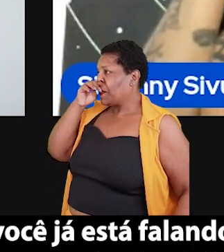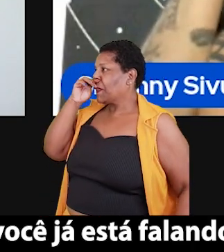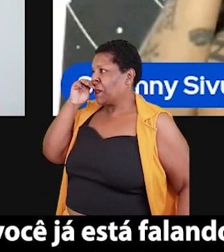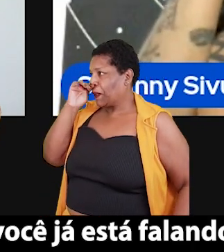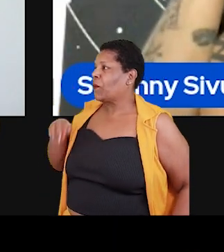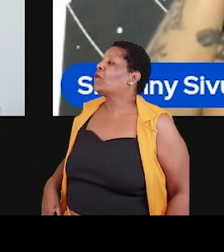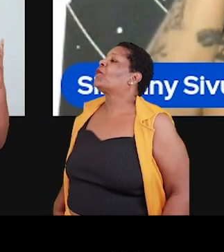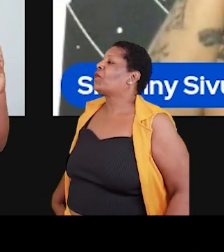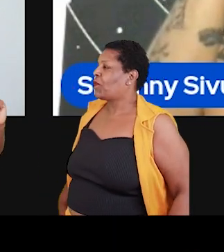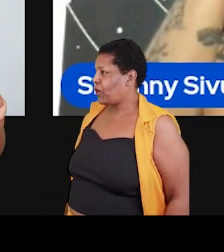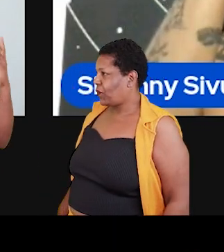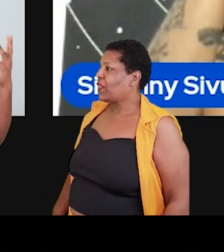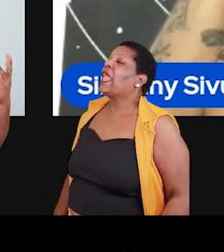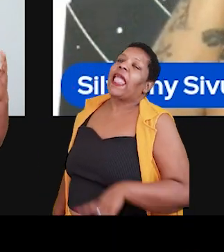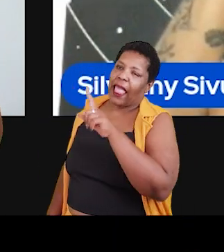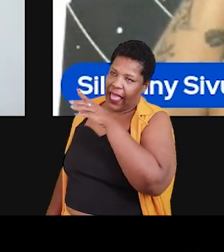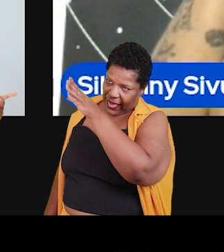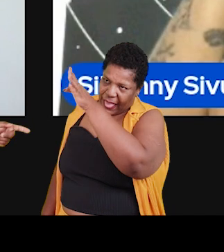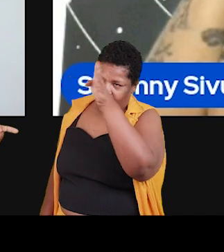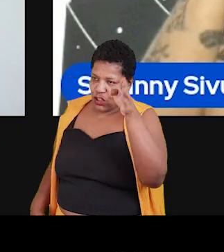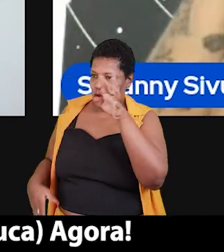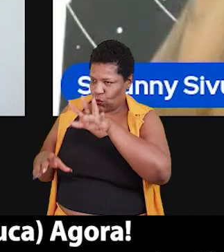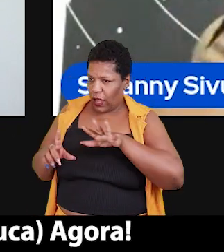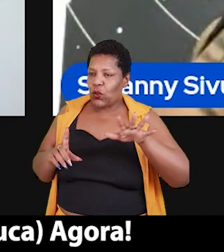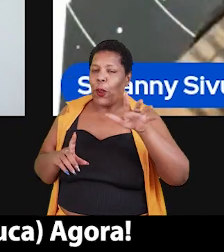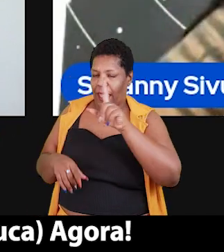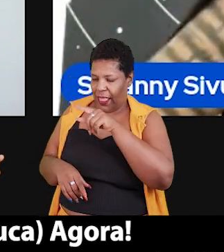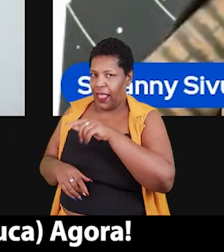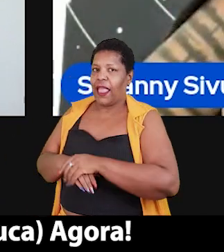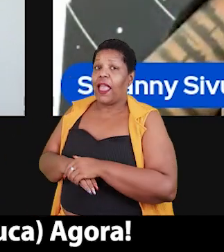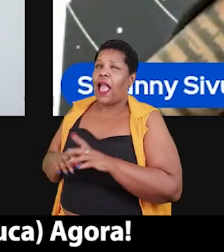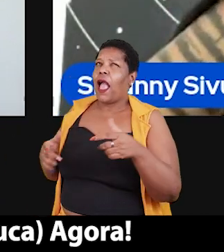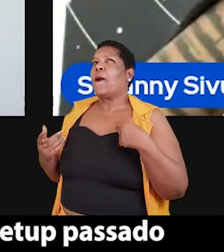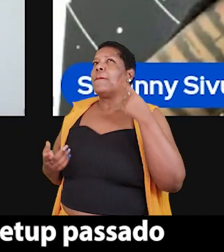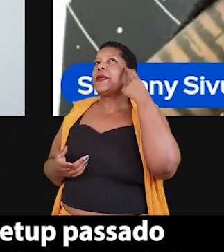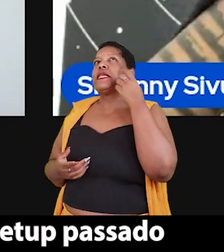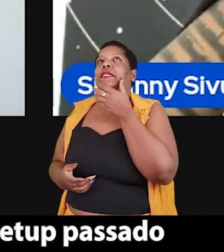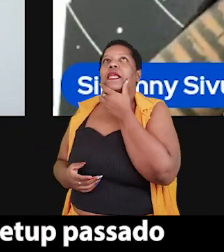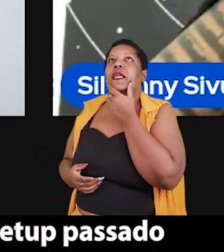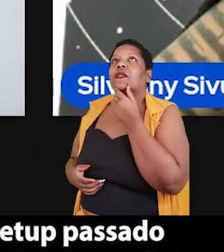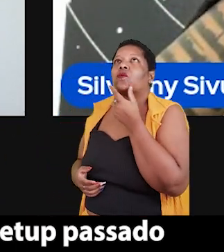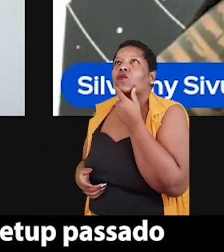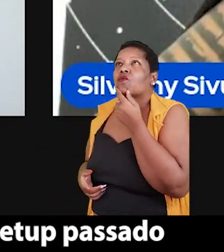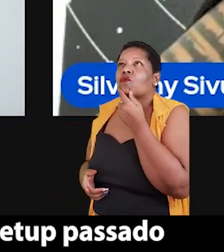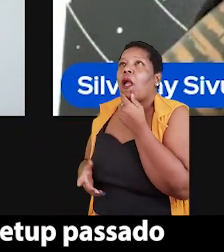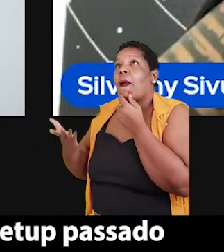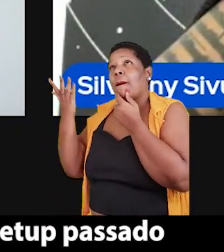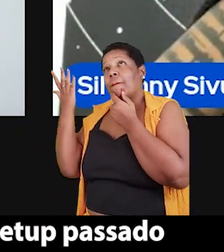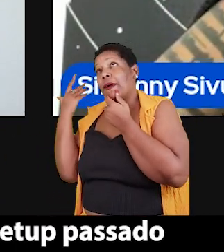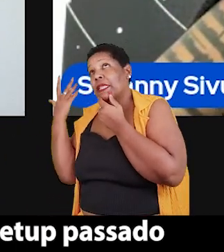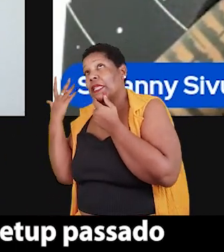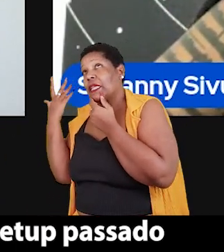rolando, sim. agora, Desse processo da que está agora. rolando. Ah, bacana. Então, o que, que eu pensei, né? No setup